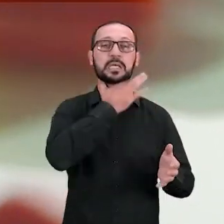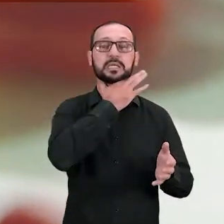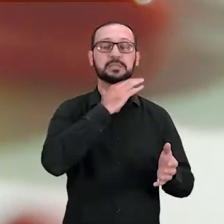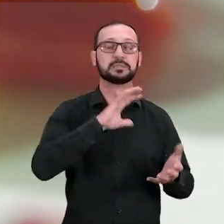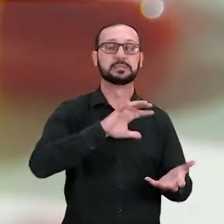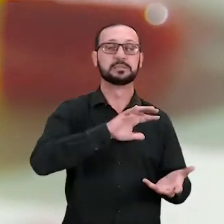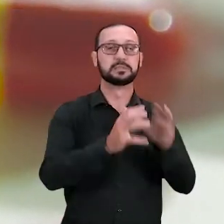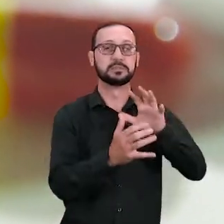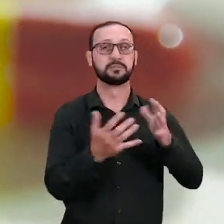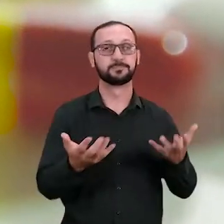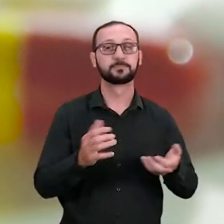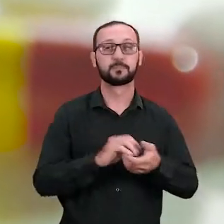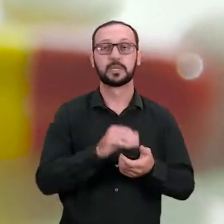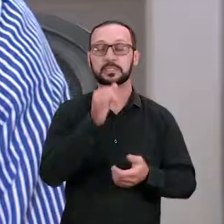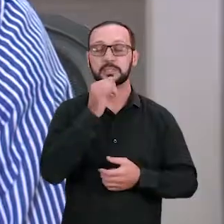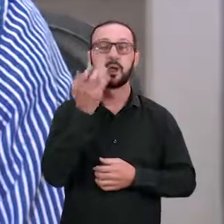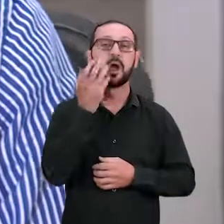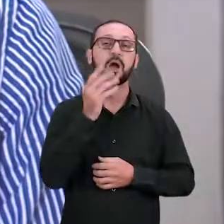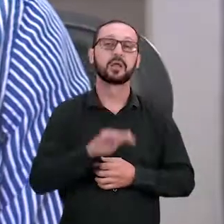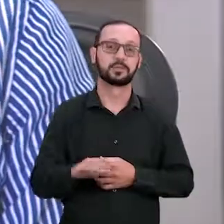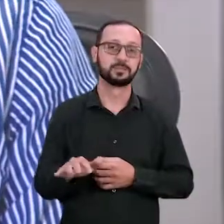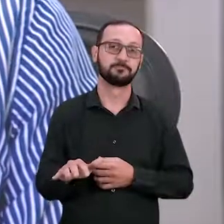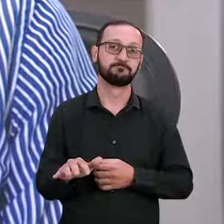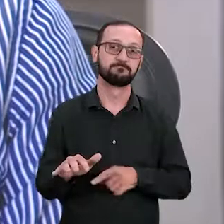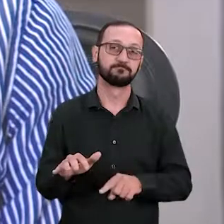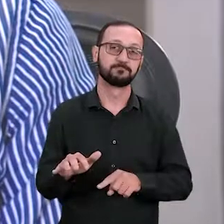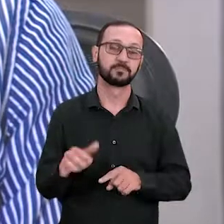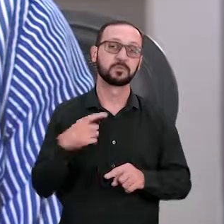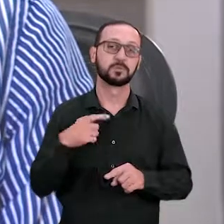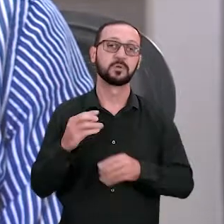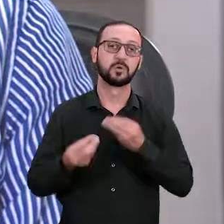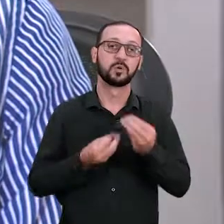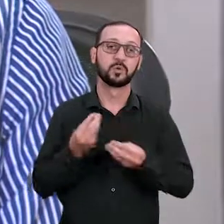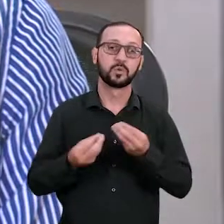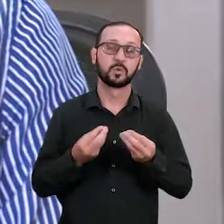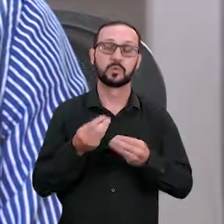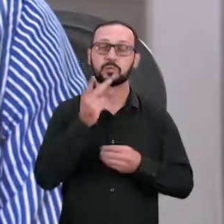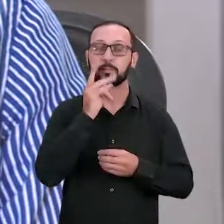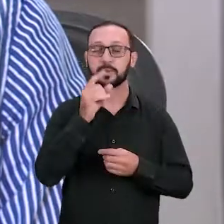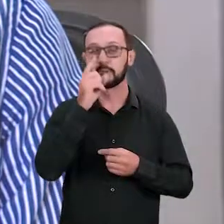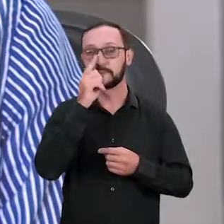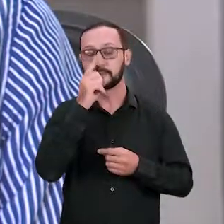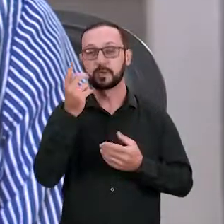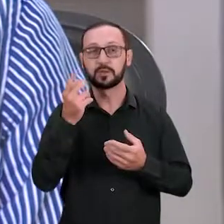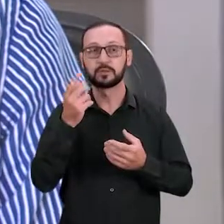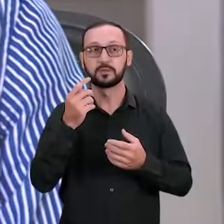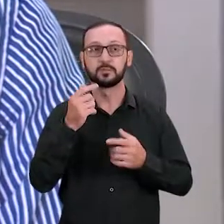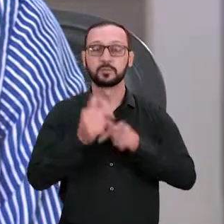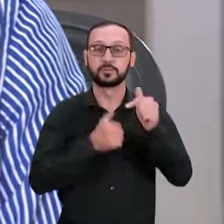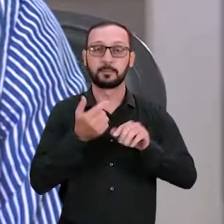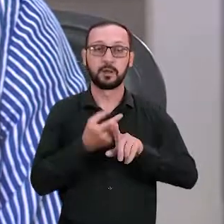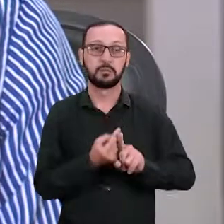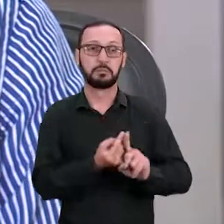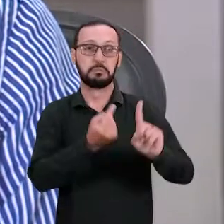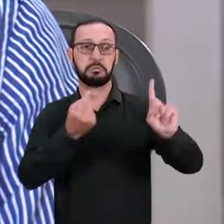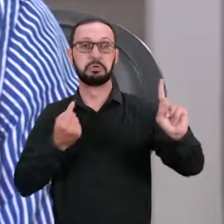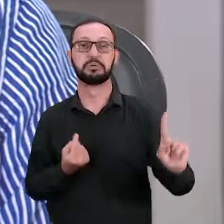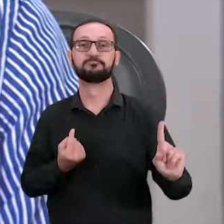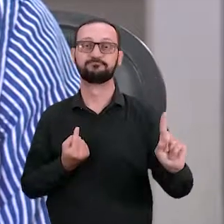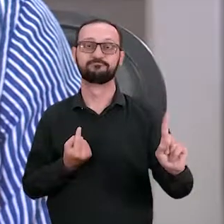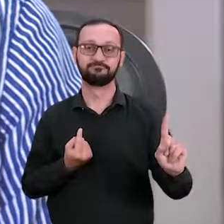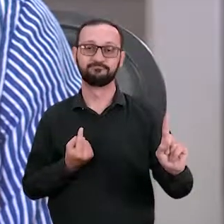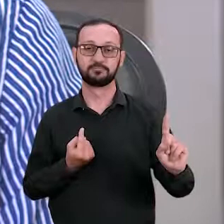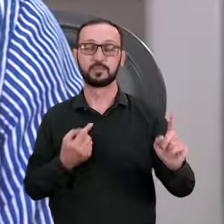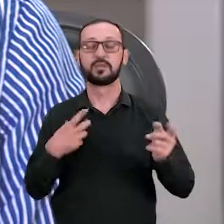gente vive. Por exemplo, criança, o afastamento do pai, da mãe para o trabalho, a criança fica